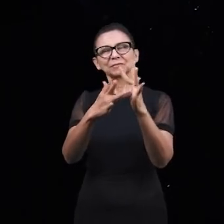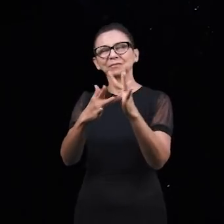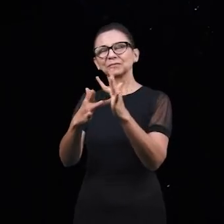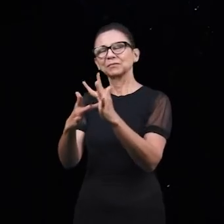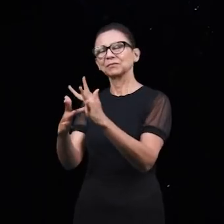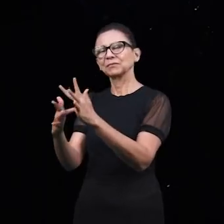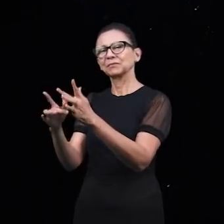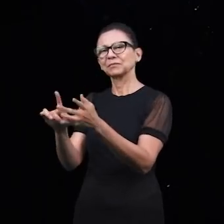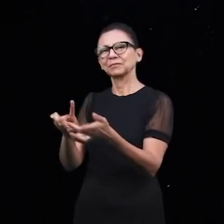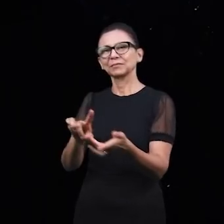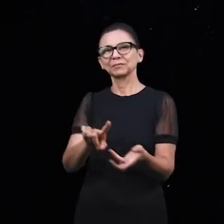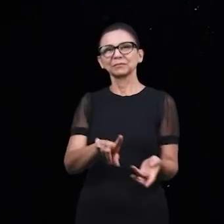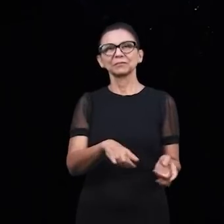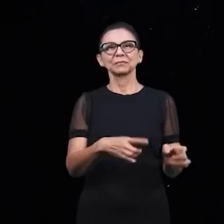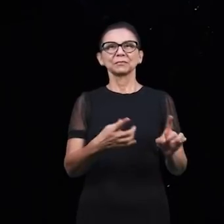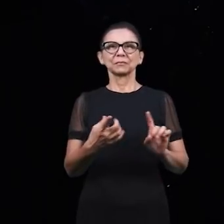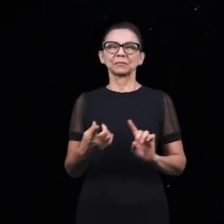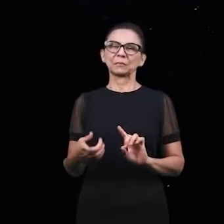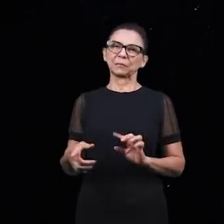Venha Jesus.